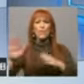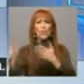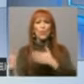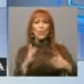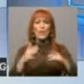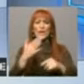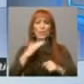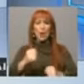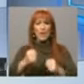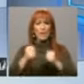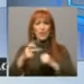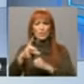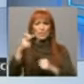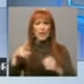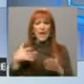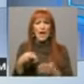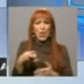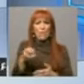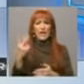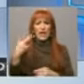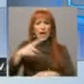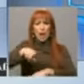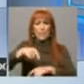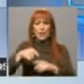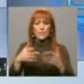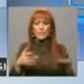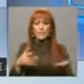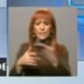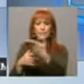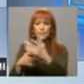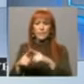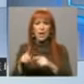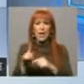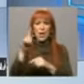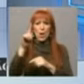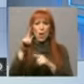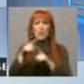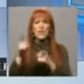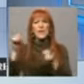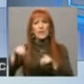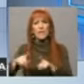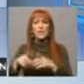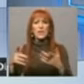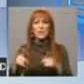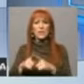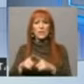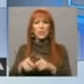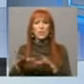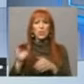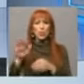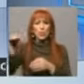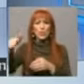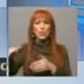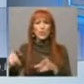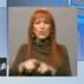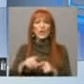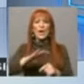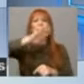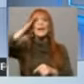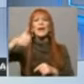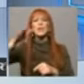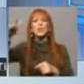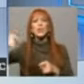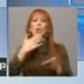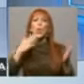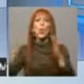forte, com rajadas até 90 km/h na costa norte e também no Porto Santo. Para as terras altas,